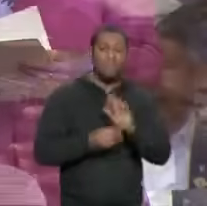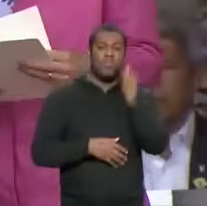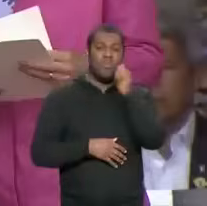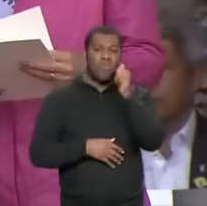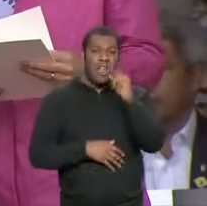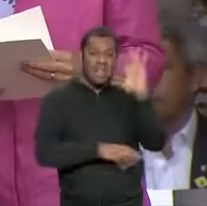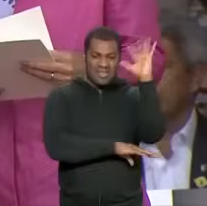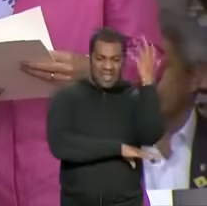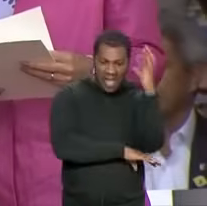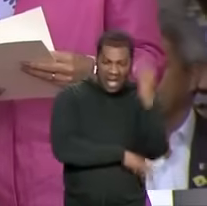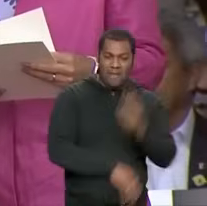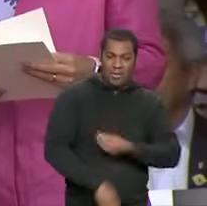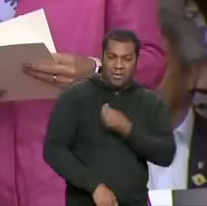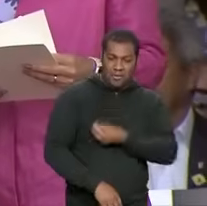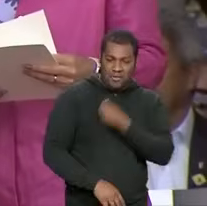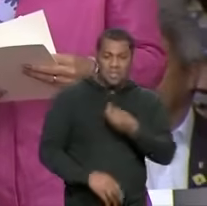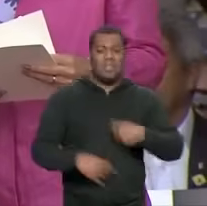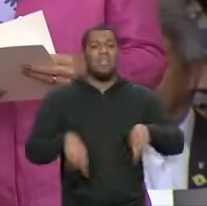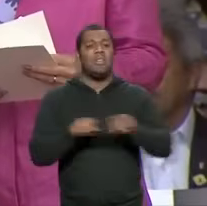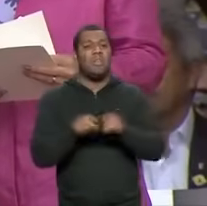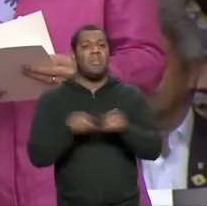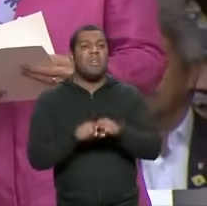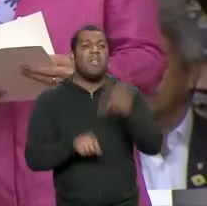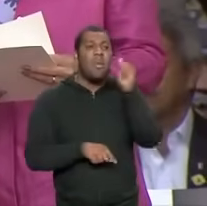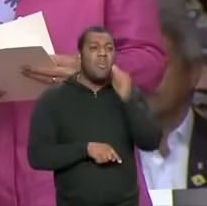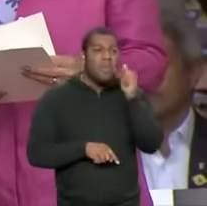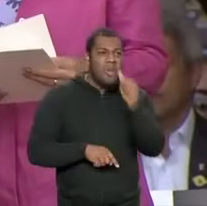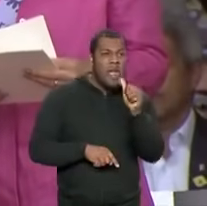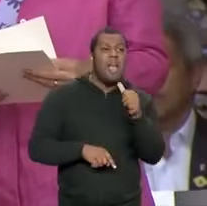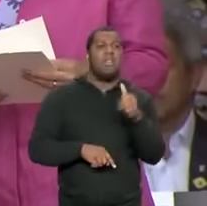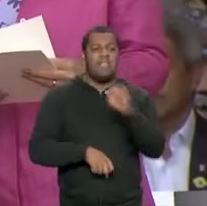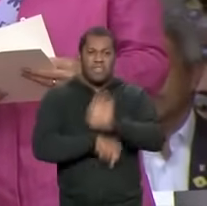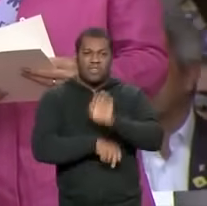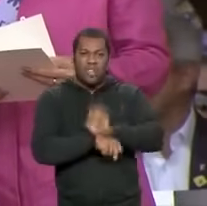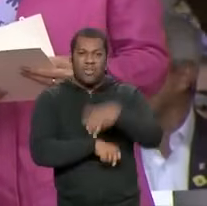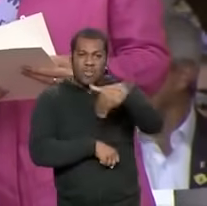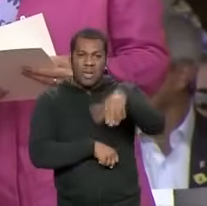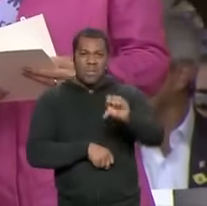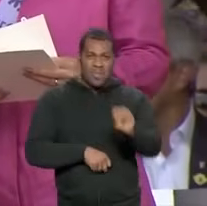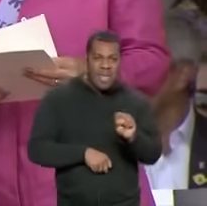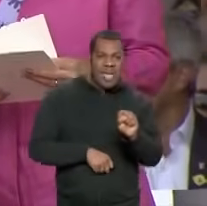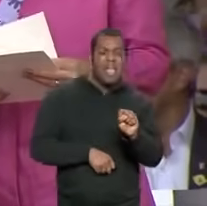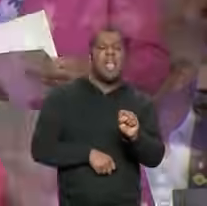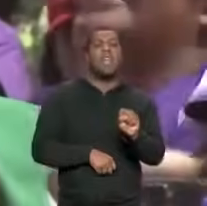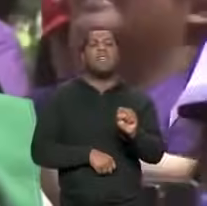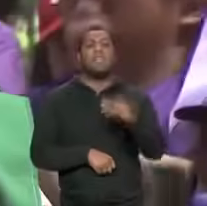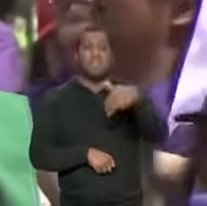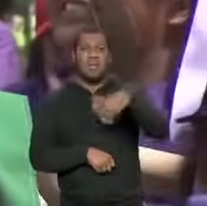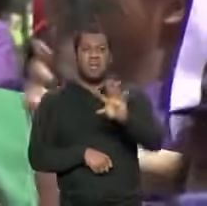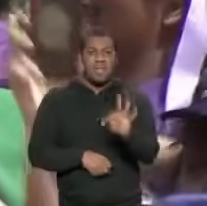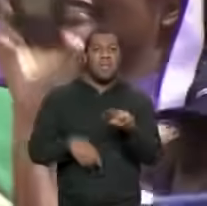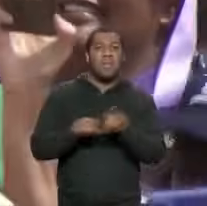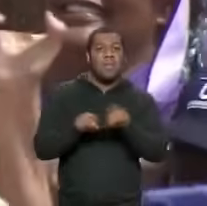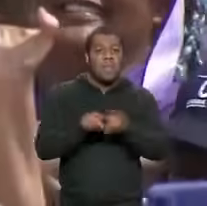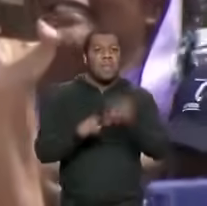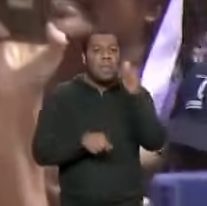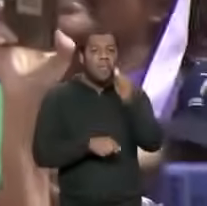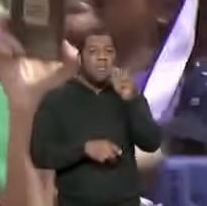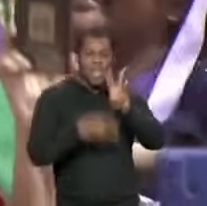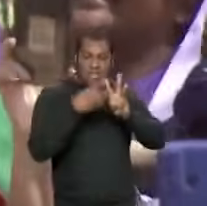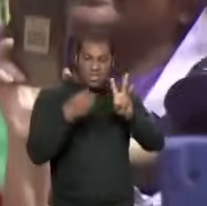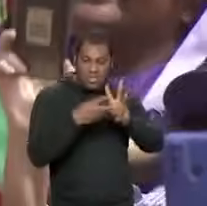Atlântica mulheres dos Pampas e mulheres do Pantanal mulher dos quilombos e das terras indígenas